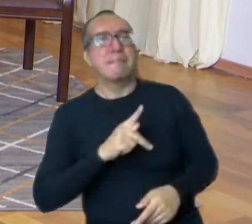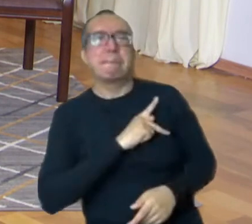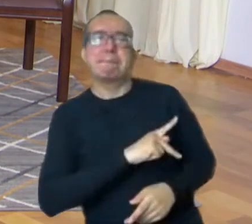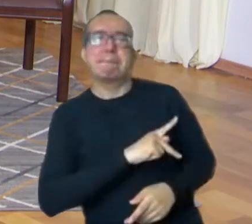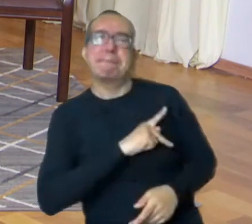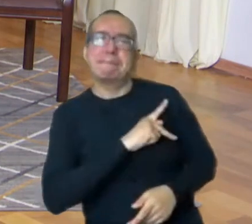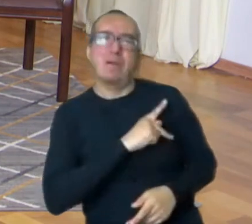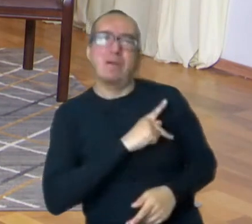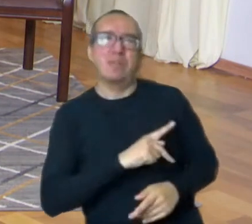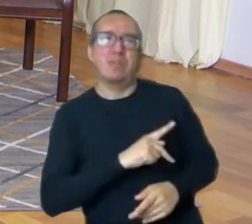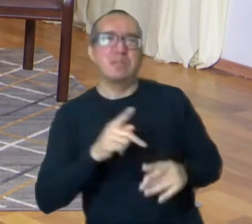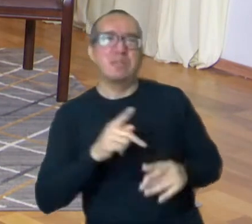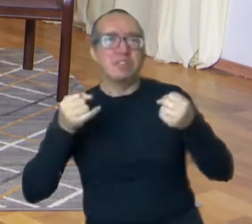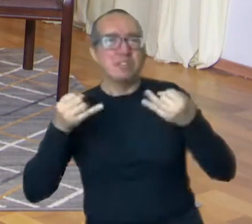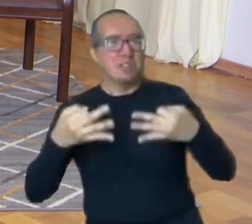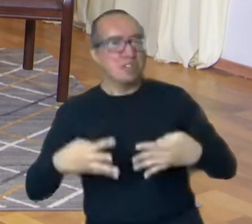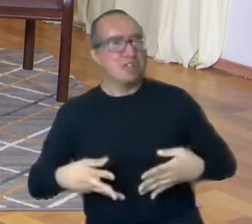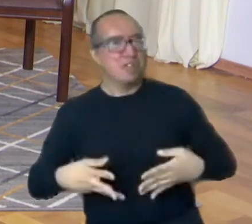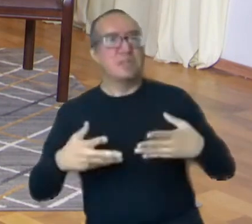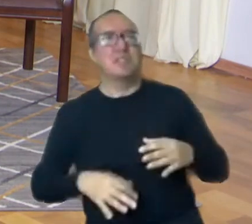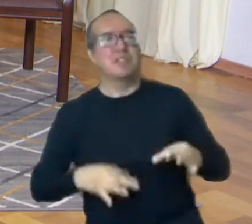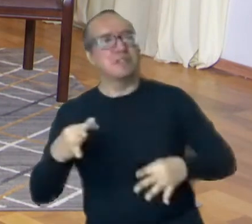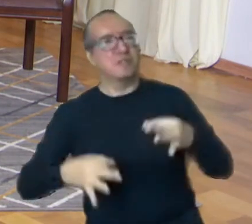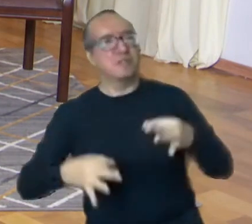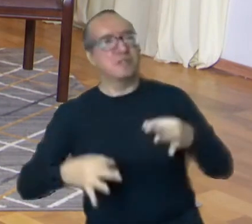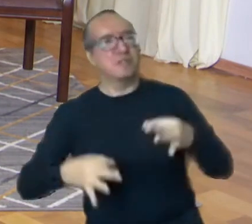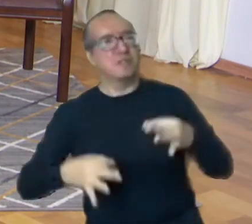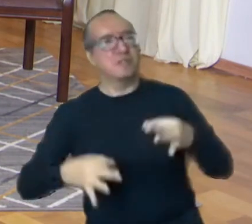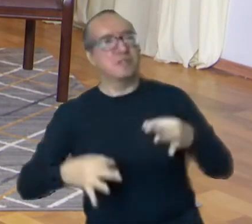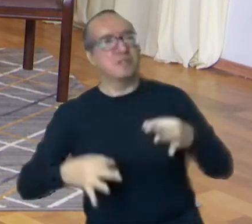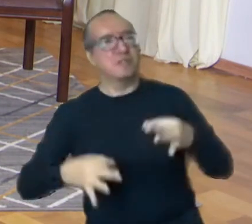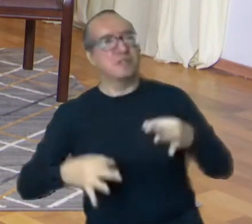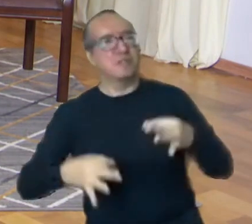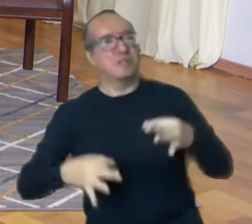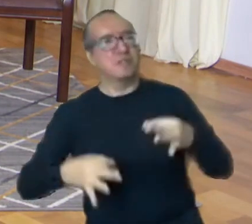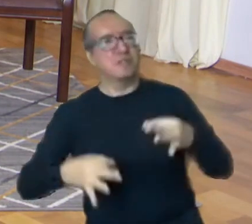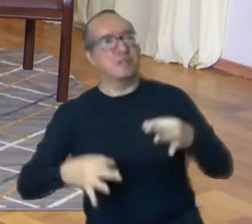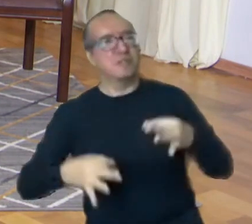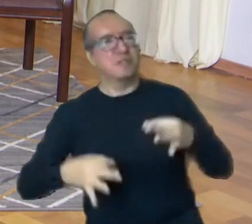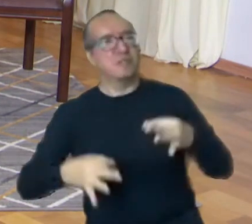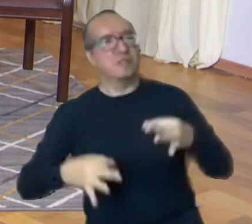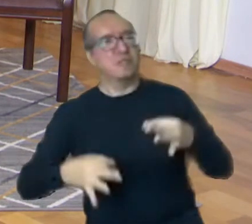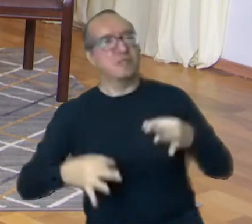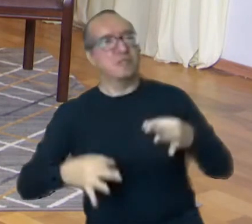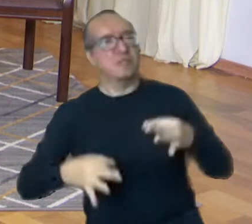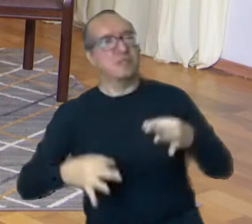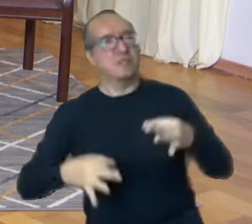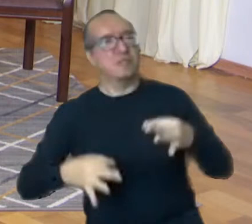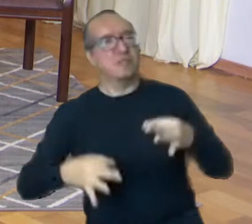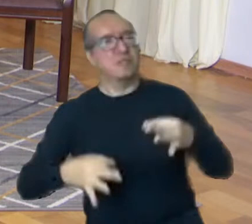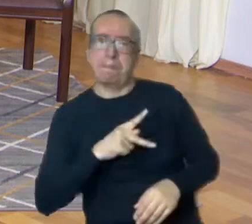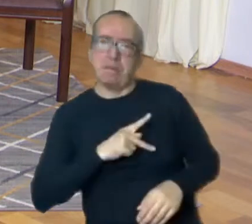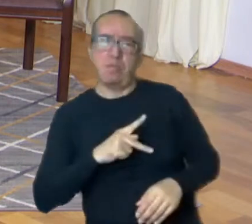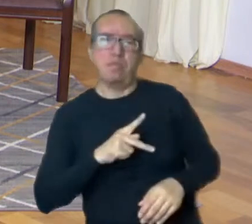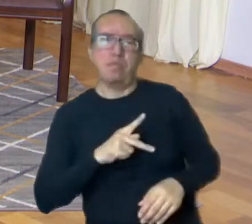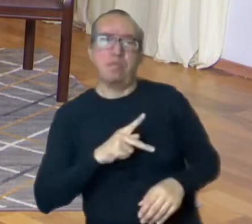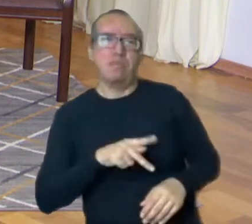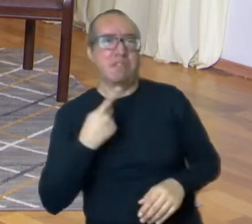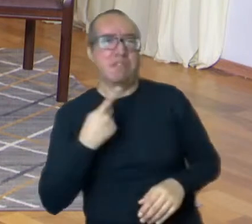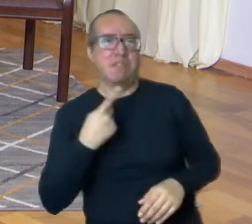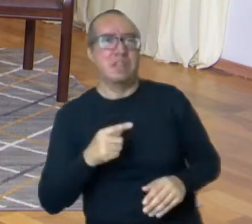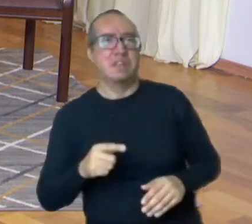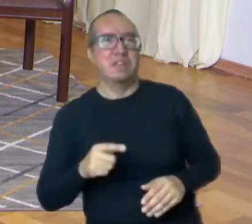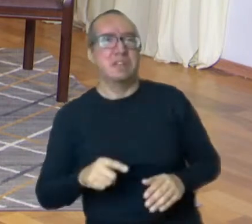mas Paulo diz que nós não somos justificados pelas obras da lei. Por exemplo, você guarda o sábado para